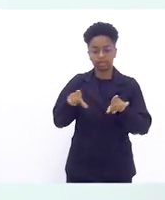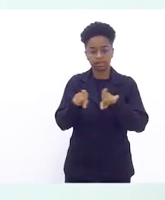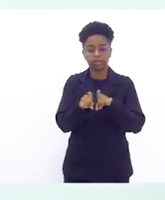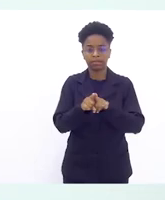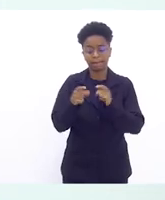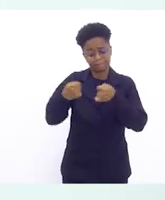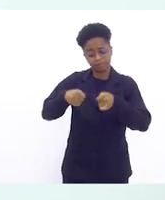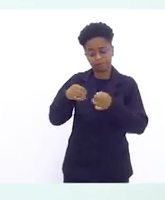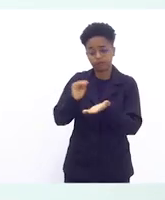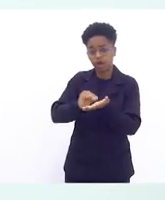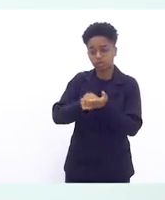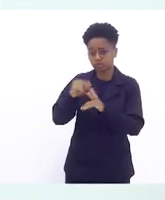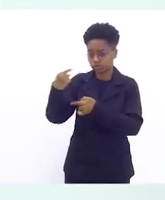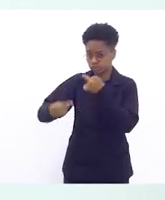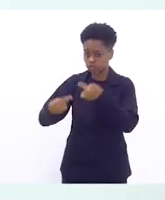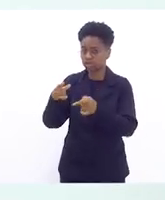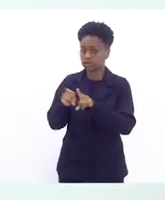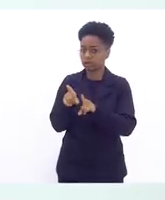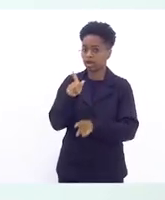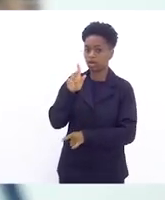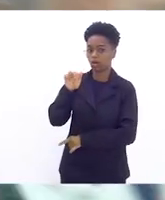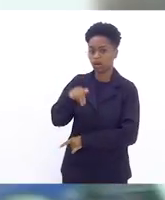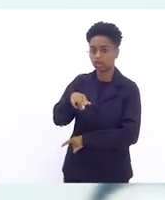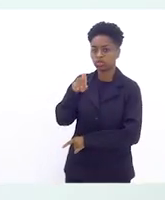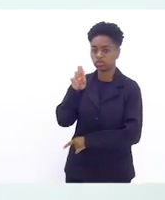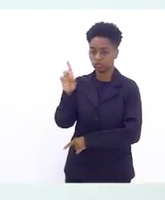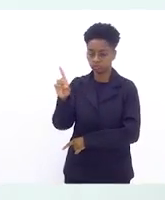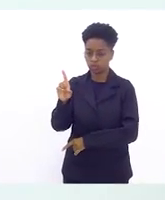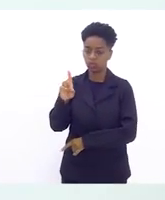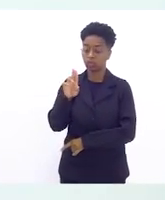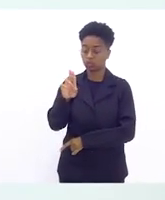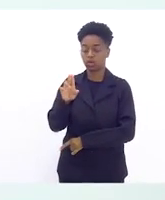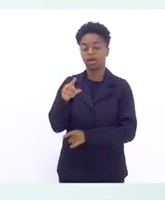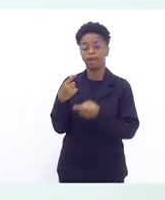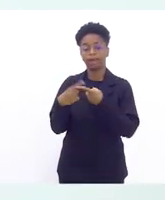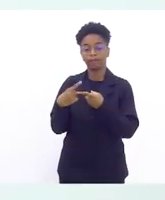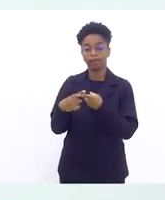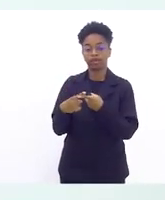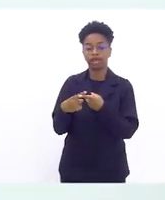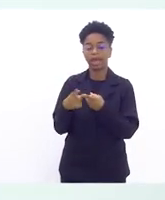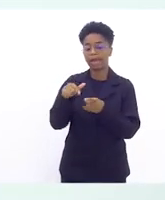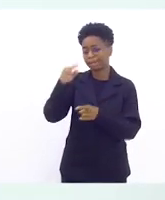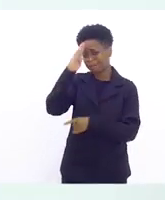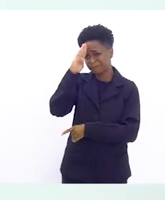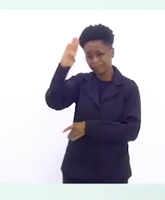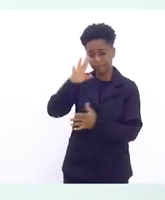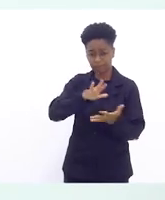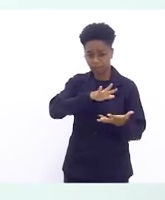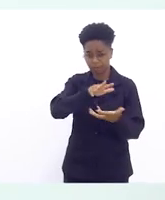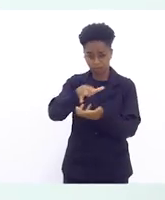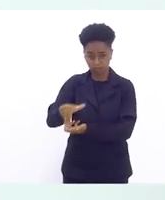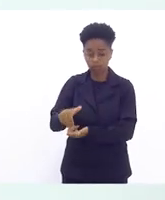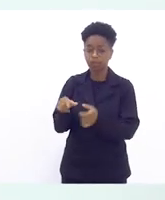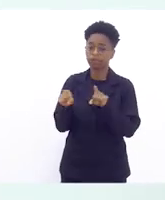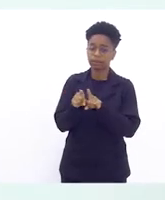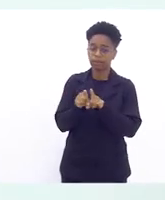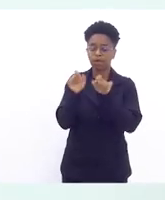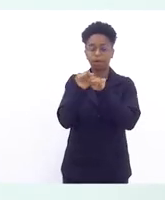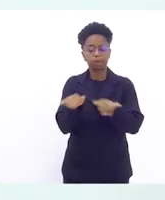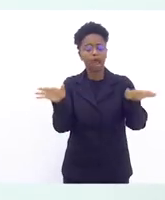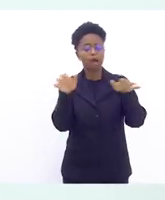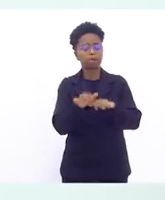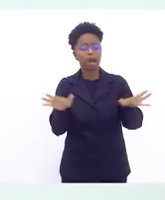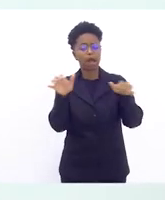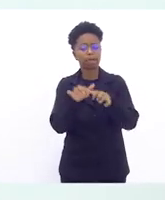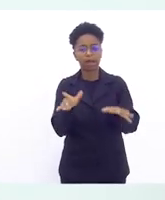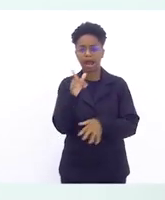Onde está instalada do Guandu que é maior do mundo e que fornece água para 10 milhões